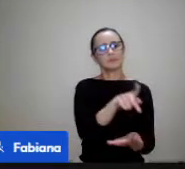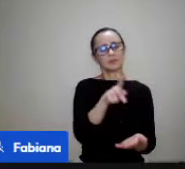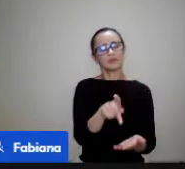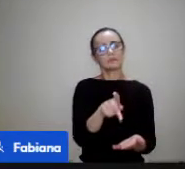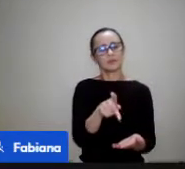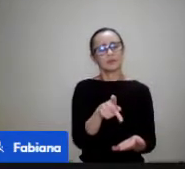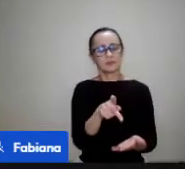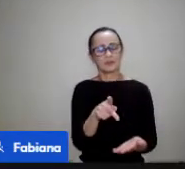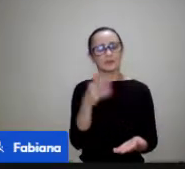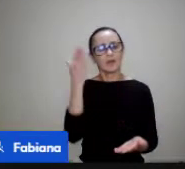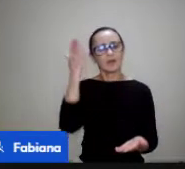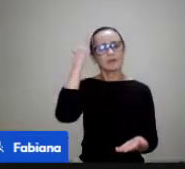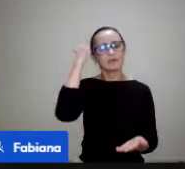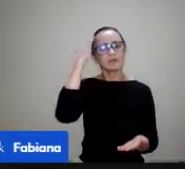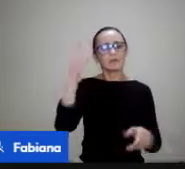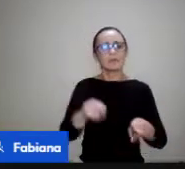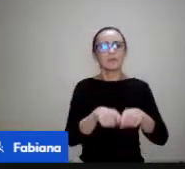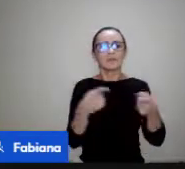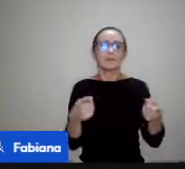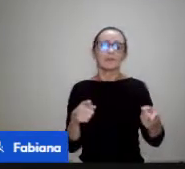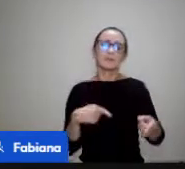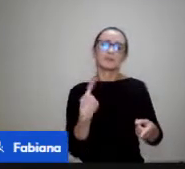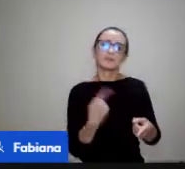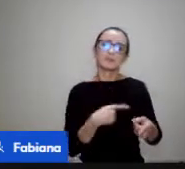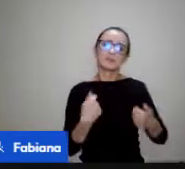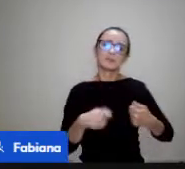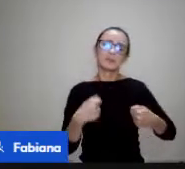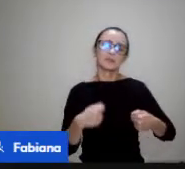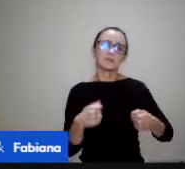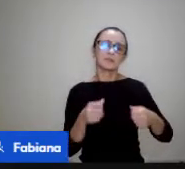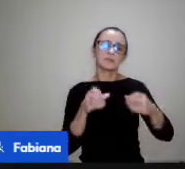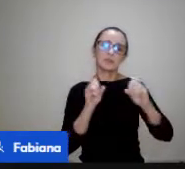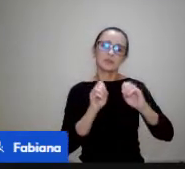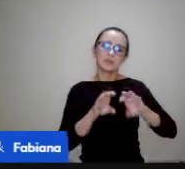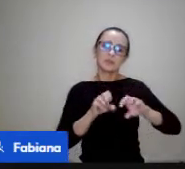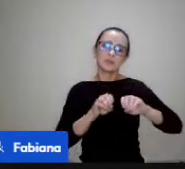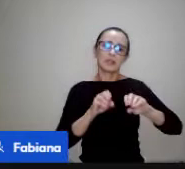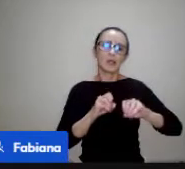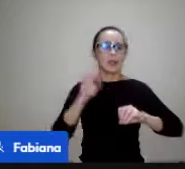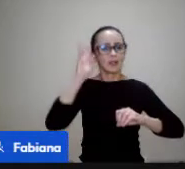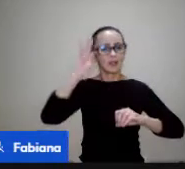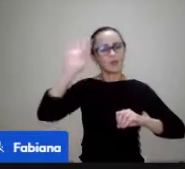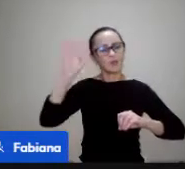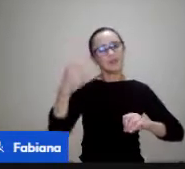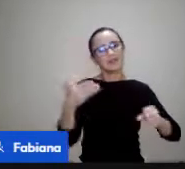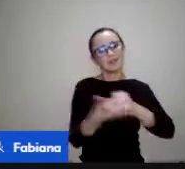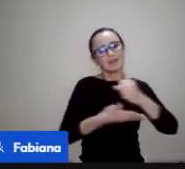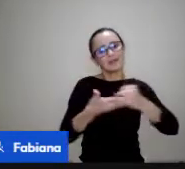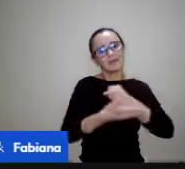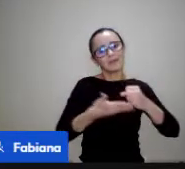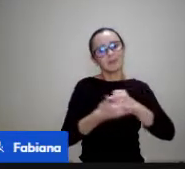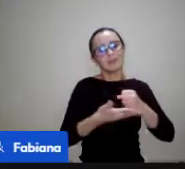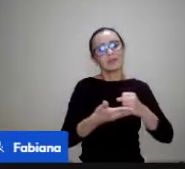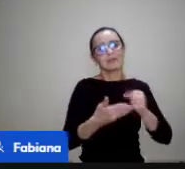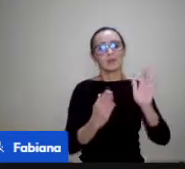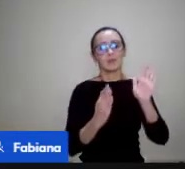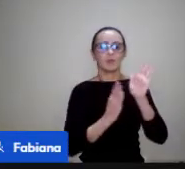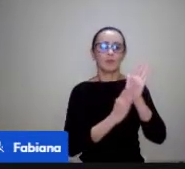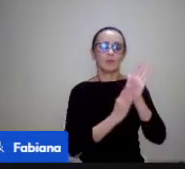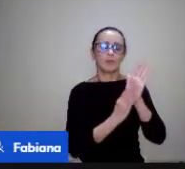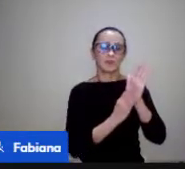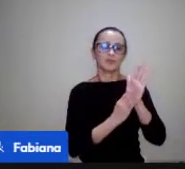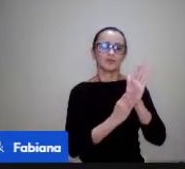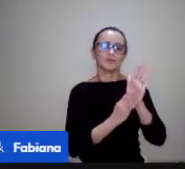nós precisamos trazer como uma base teórica e fundamentada de uma proposta de SDI. Porque eu